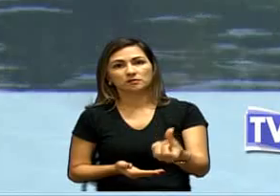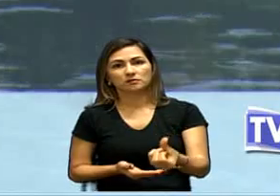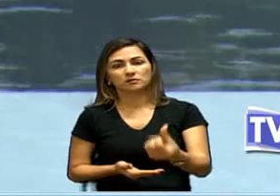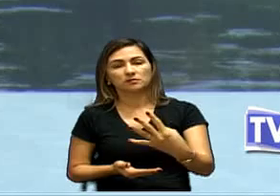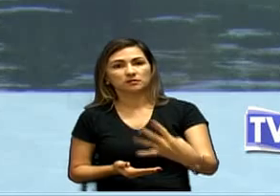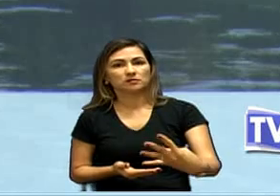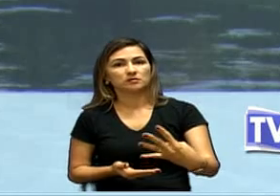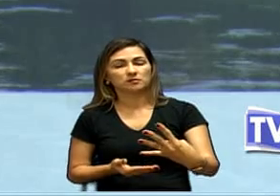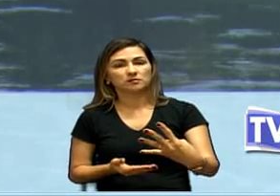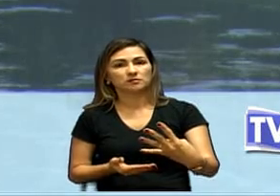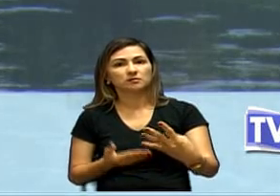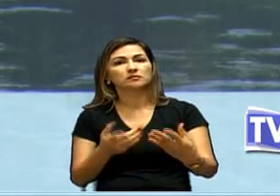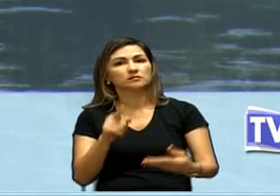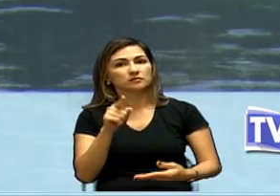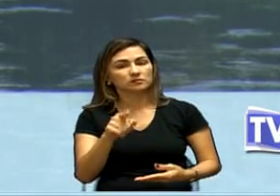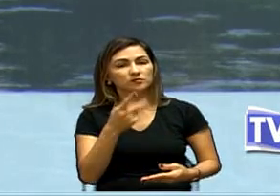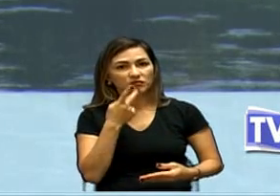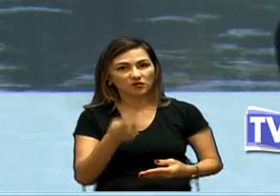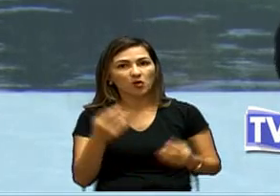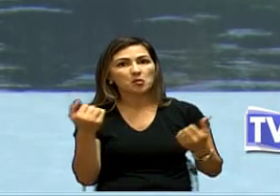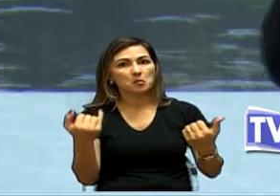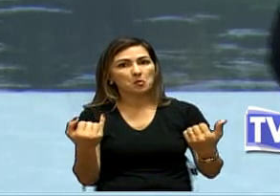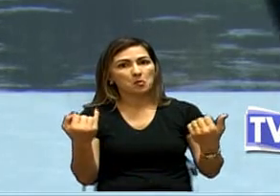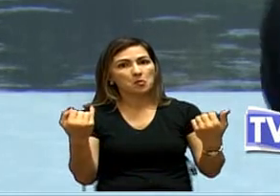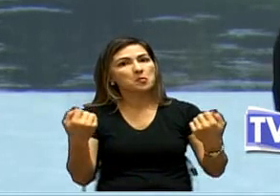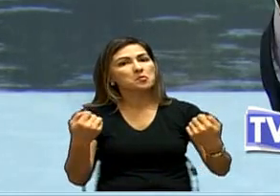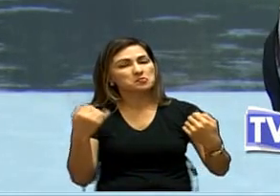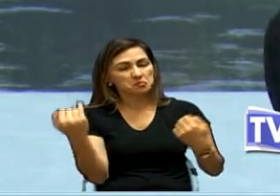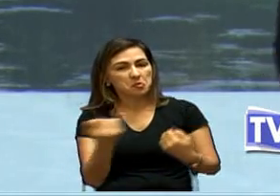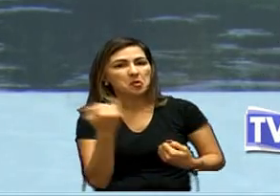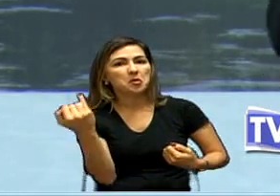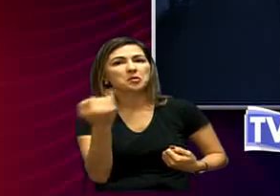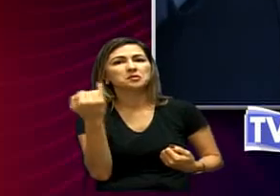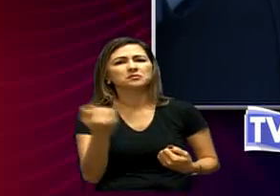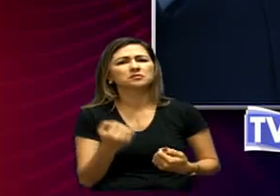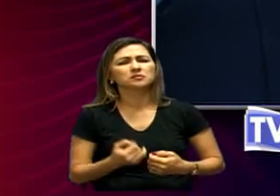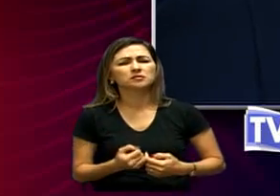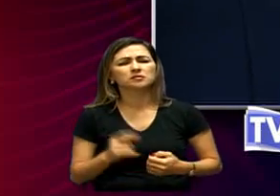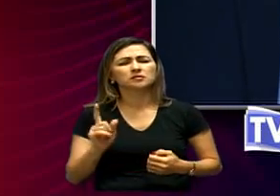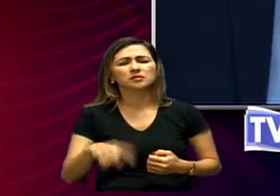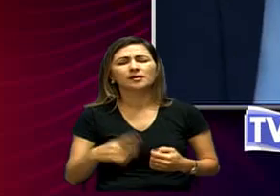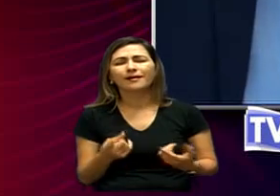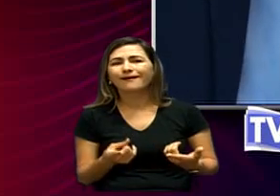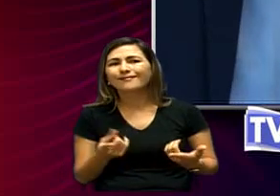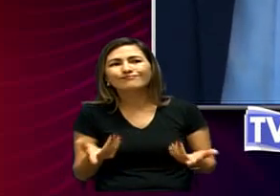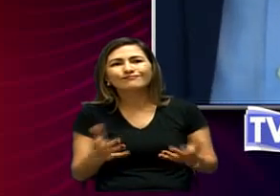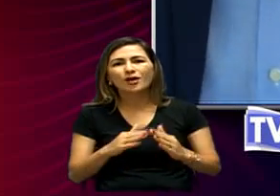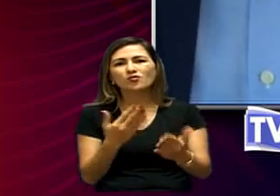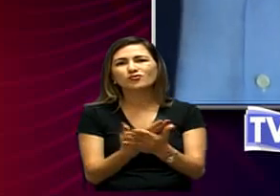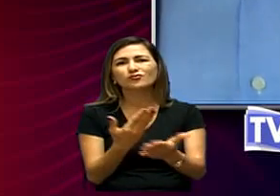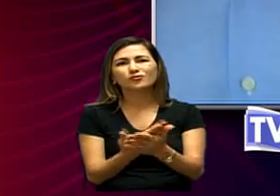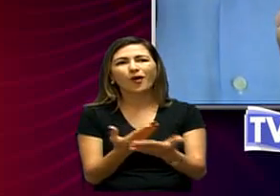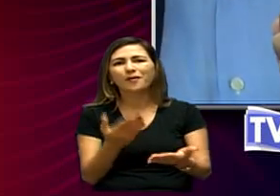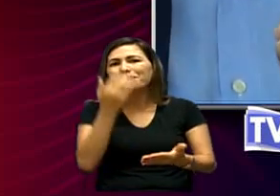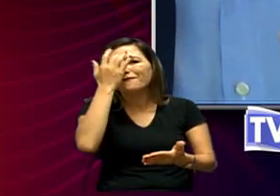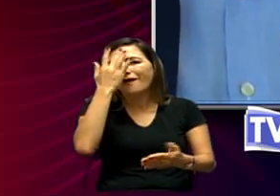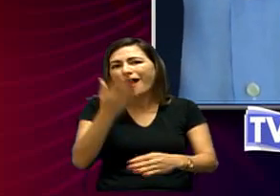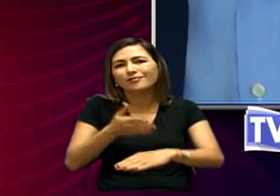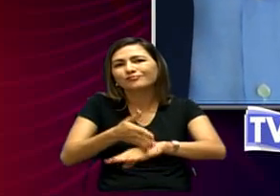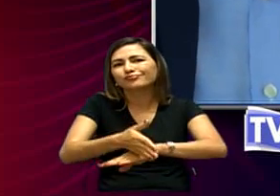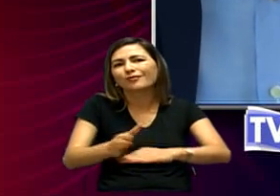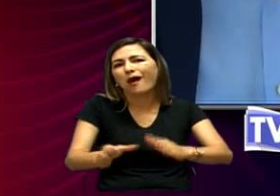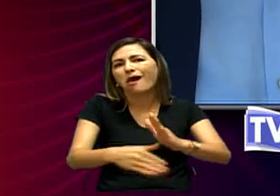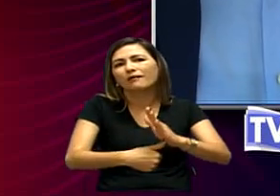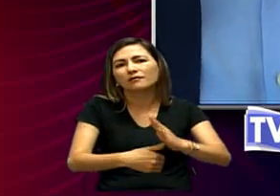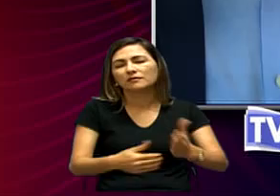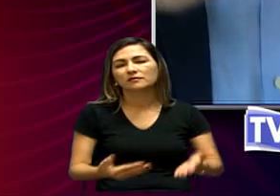olha que número. Esse dado é importante. Você vai ver... O quanto está vulnerável as nossas crianças, mais, os professores... E nós temos mais 60 dias até chegar ao final do